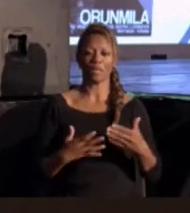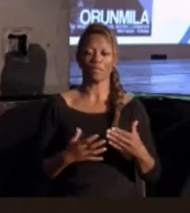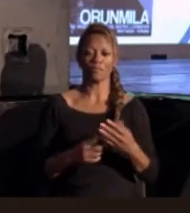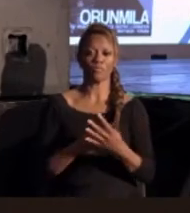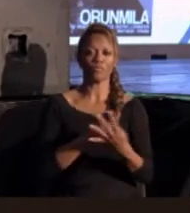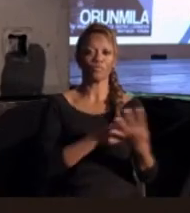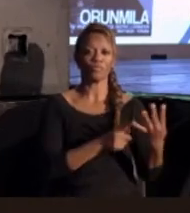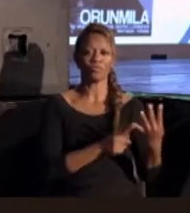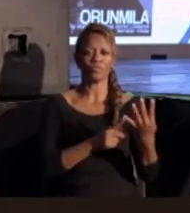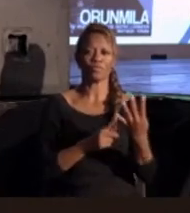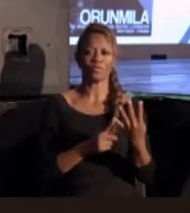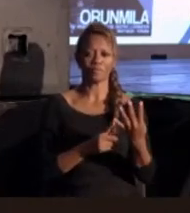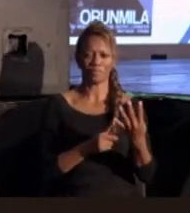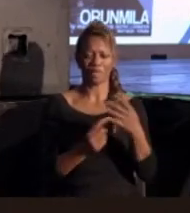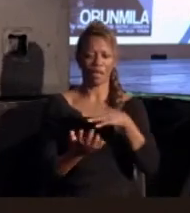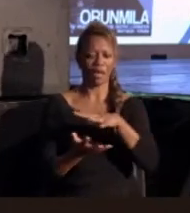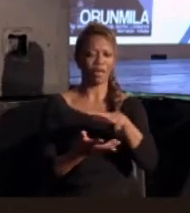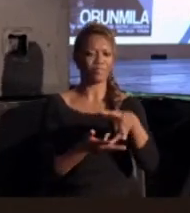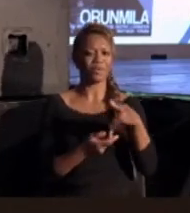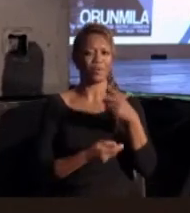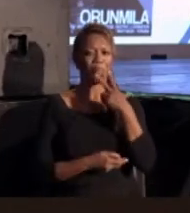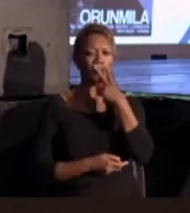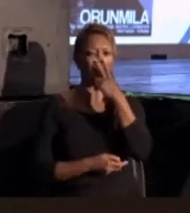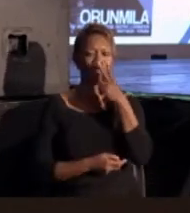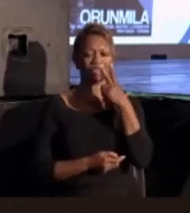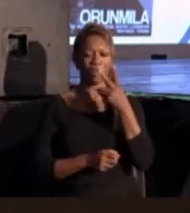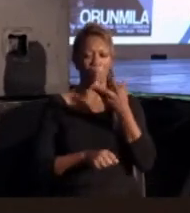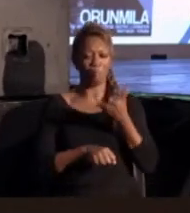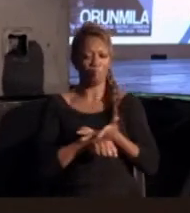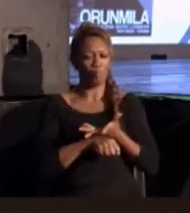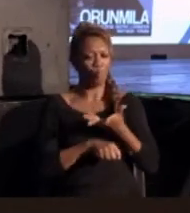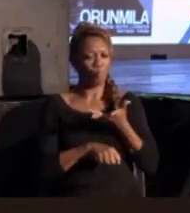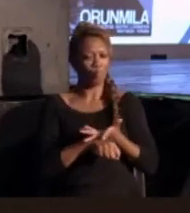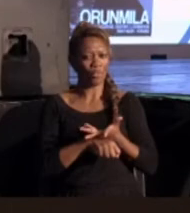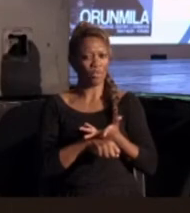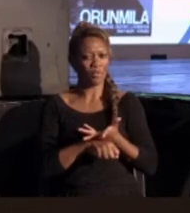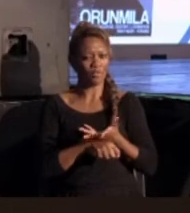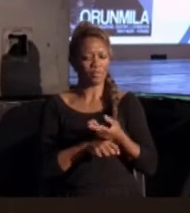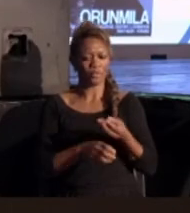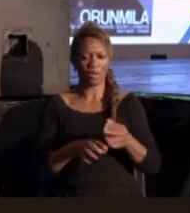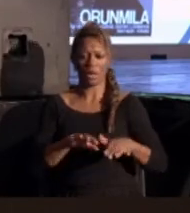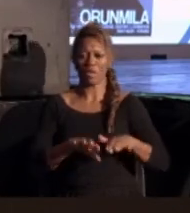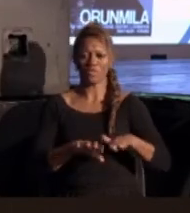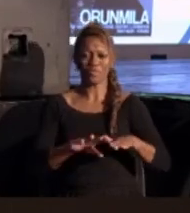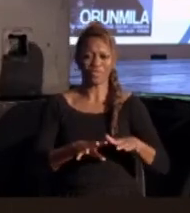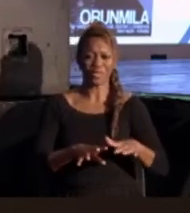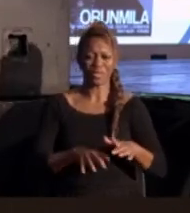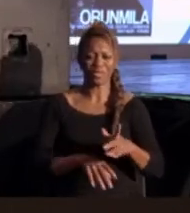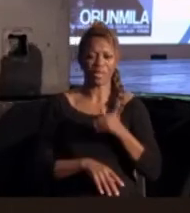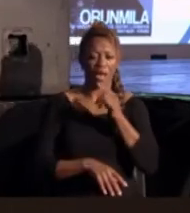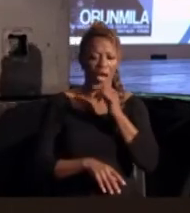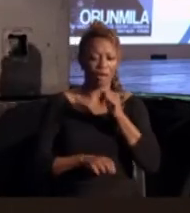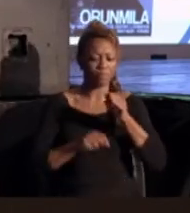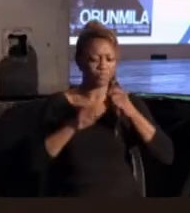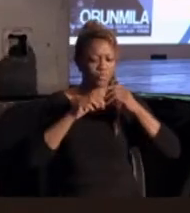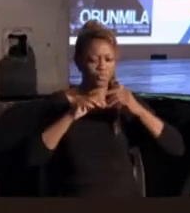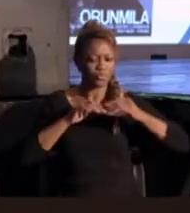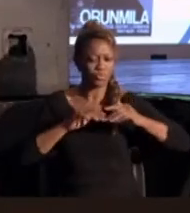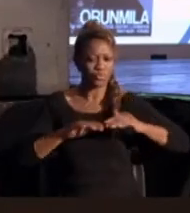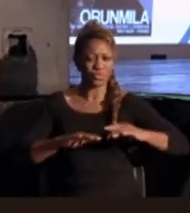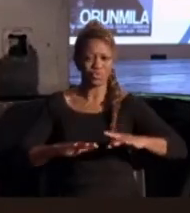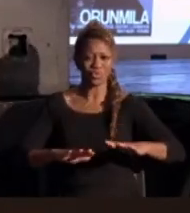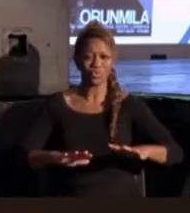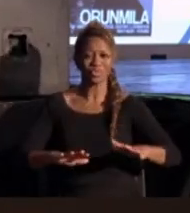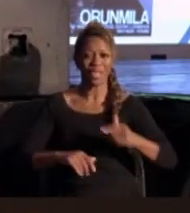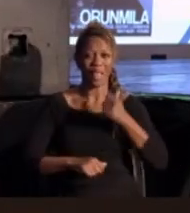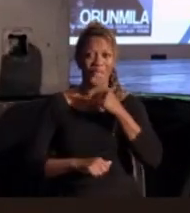quatro elementos, a terra pode ser uma terra esturricada, pode ser uma terra mais úmida, uma terra que nenhum nutriente afetivo